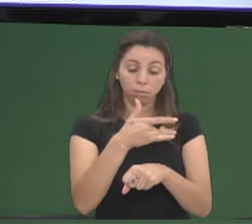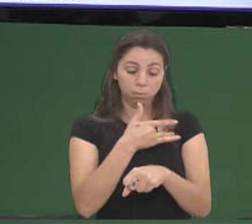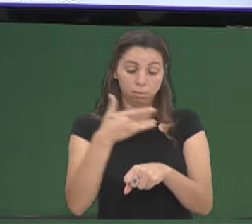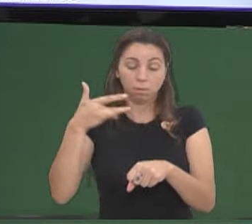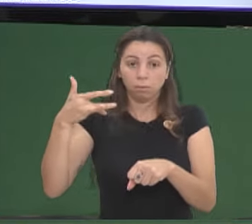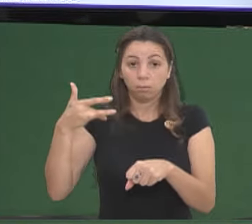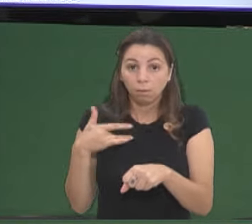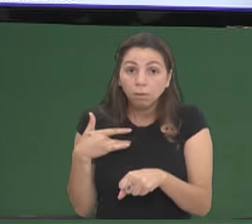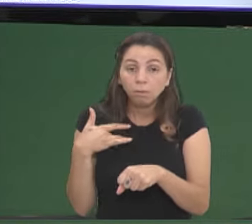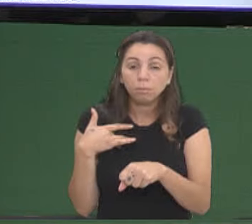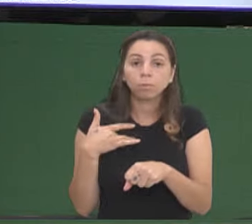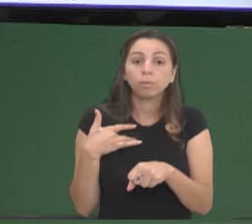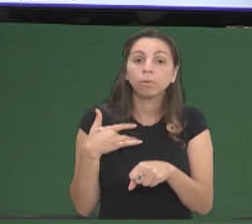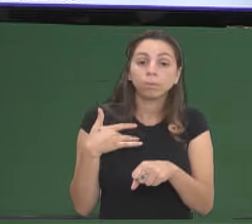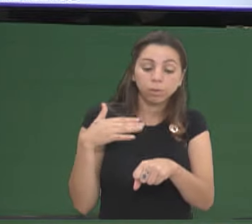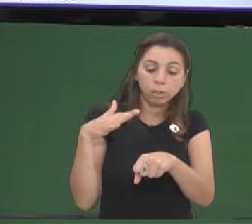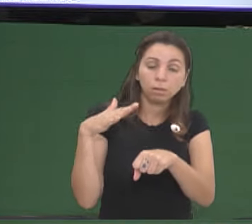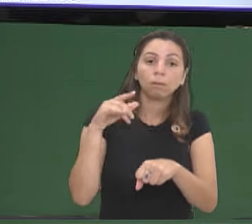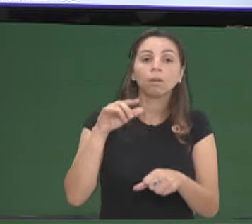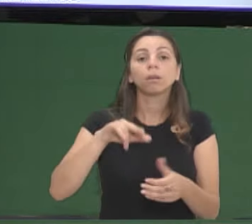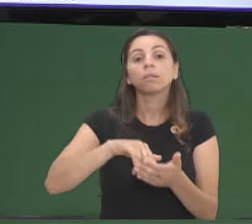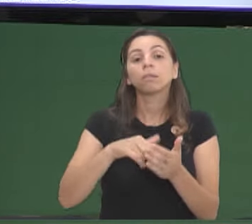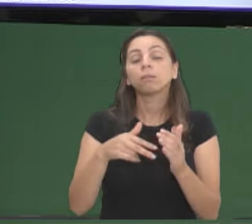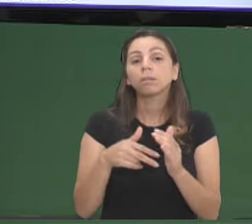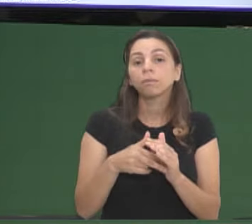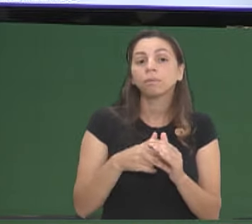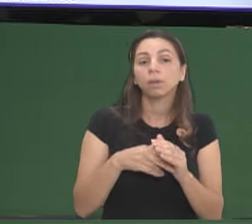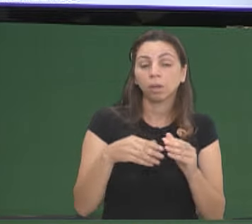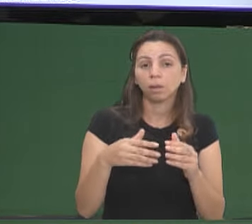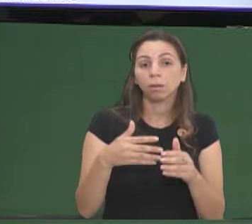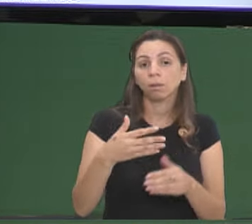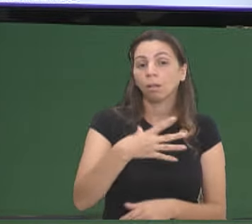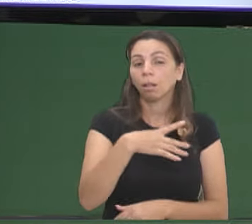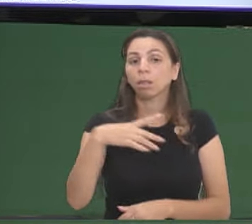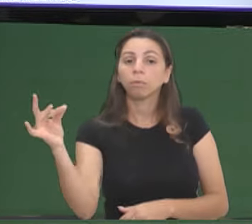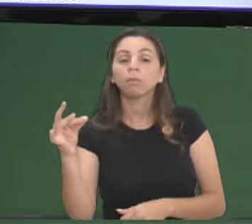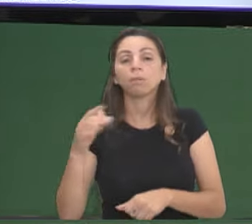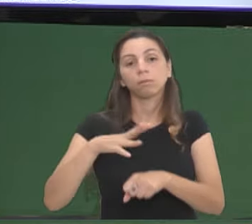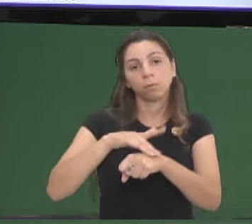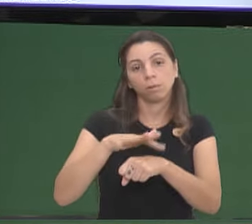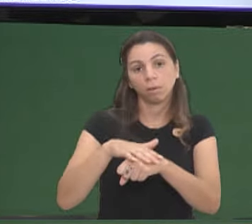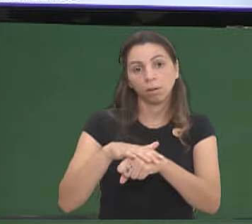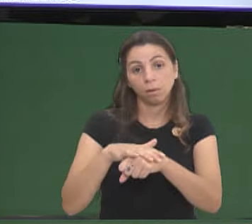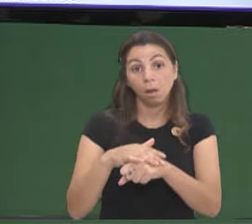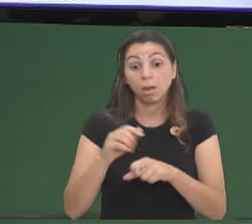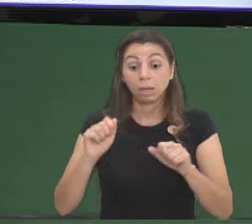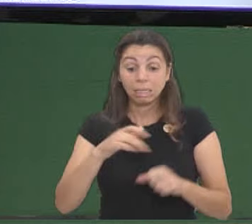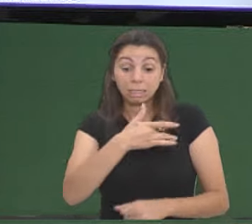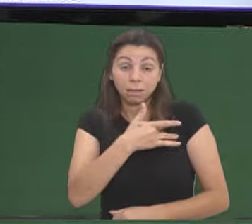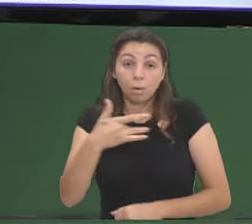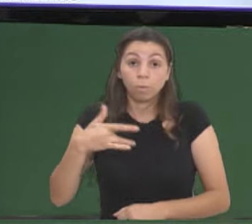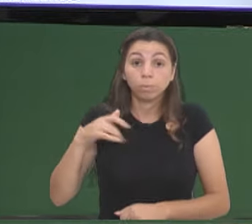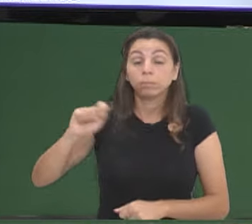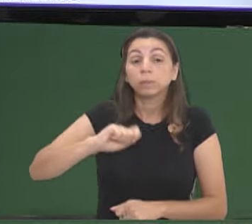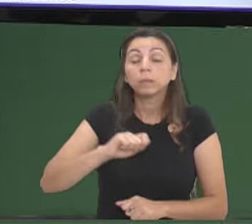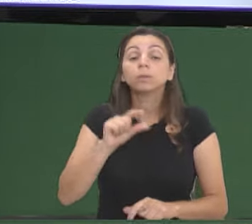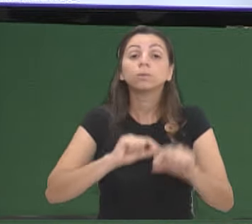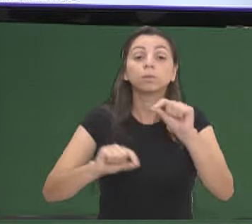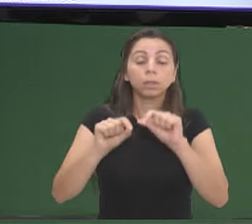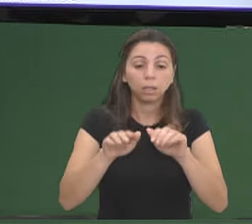significa ausência de doença. Para você ter saúde, você tem que estar em equilíbrio nas suas mais variadas dimensões, seja